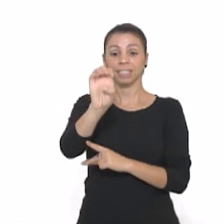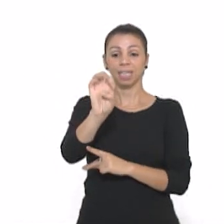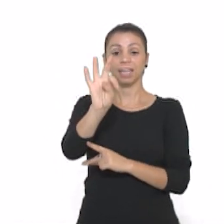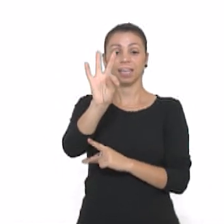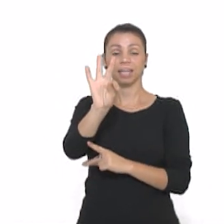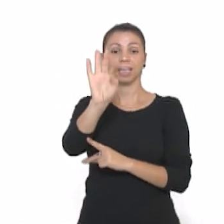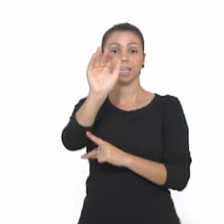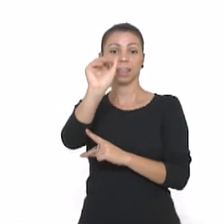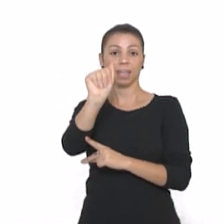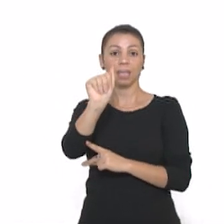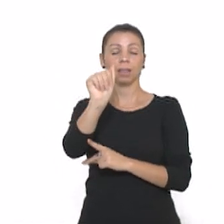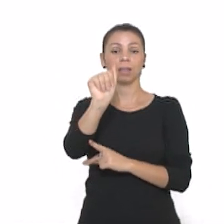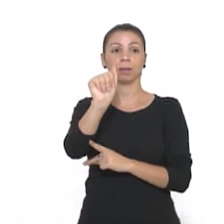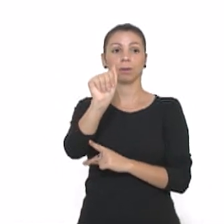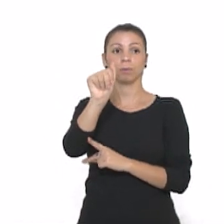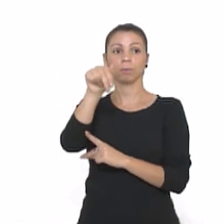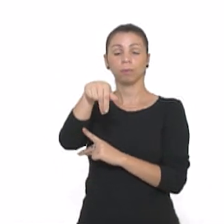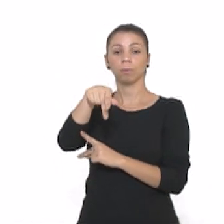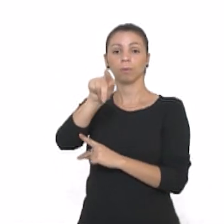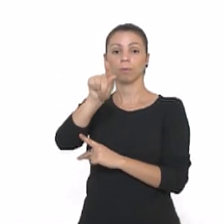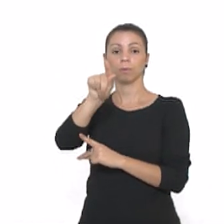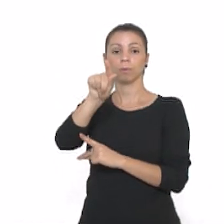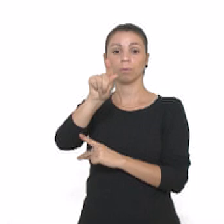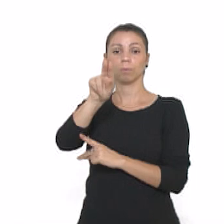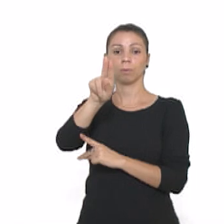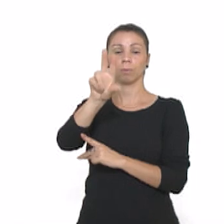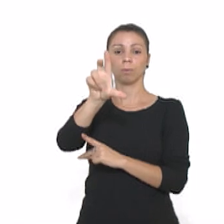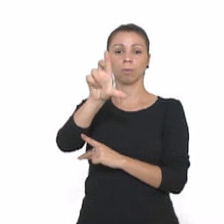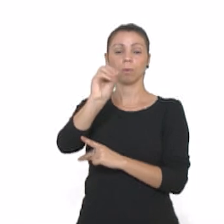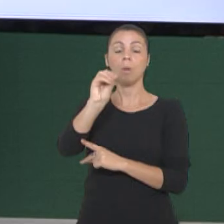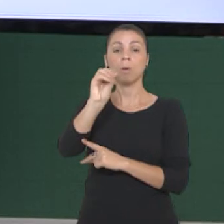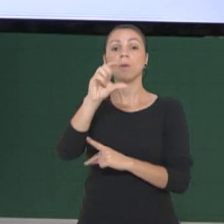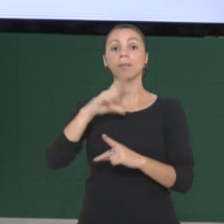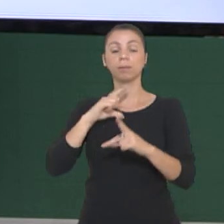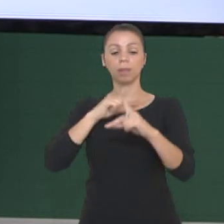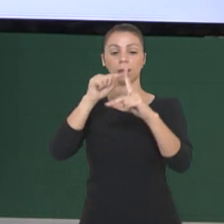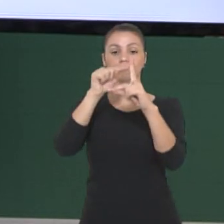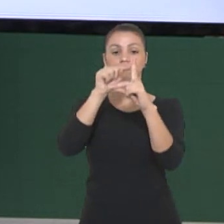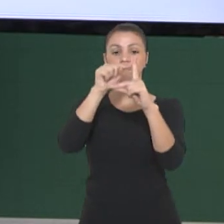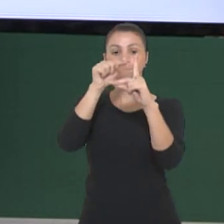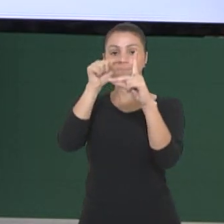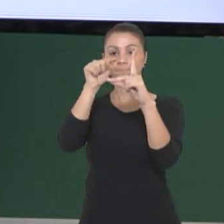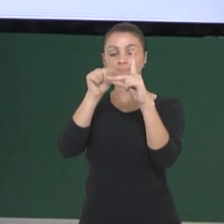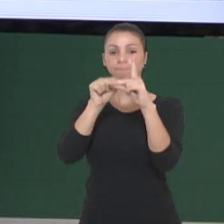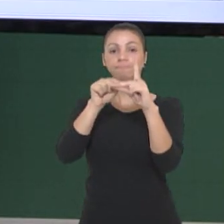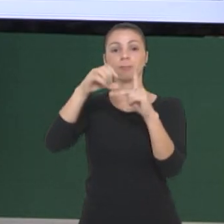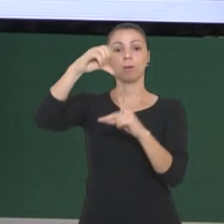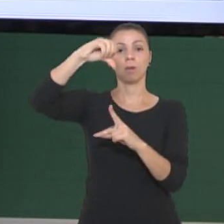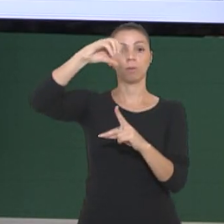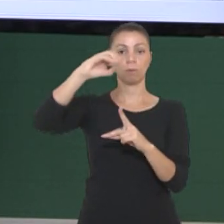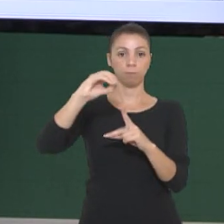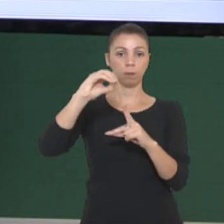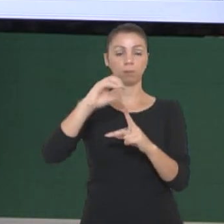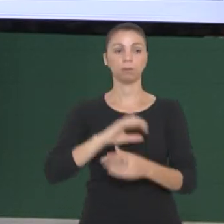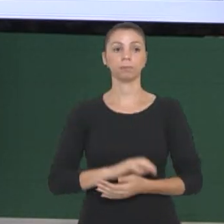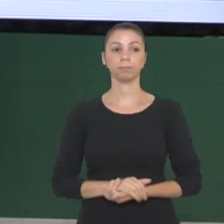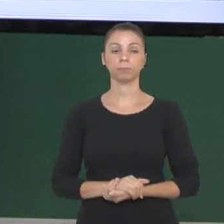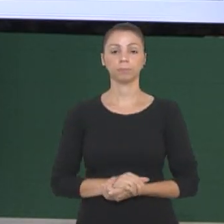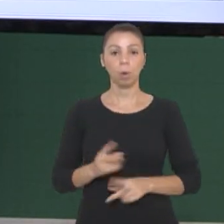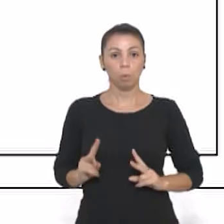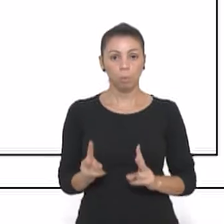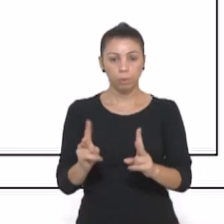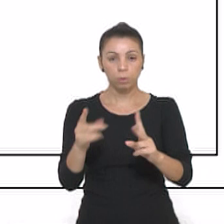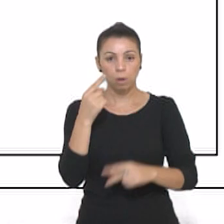eu tenho um ângulo de 90 graus dentro do triângulo. Vamos continuar? Olha